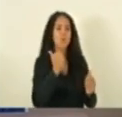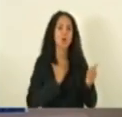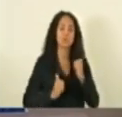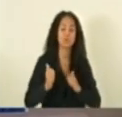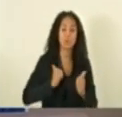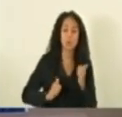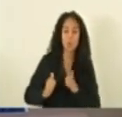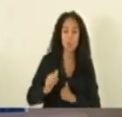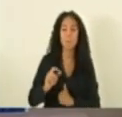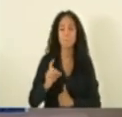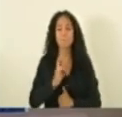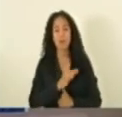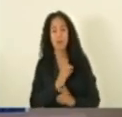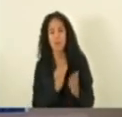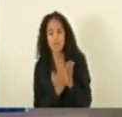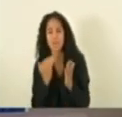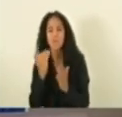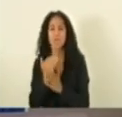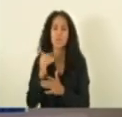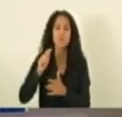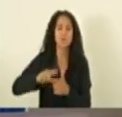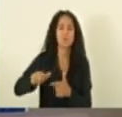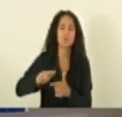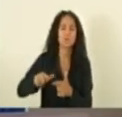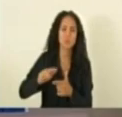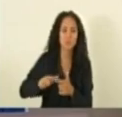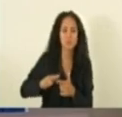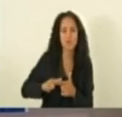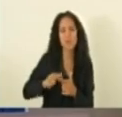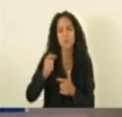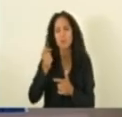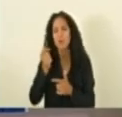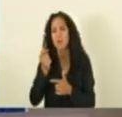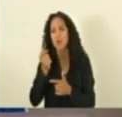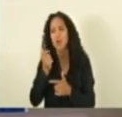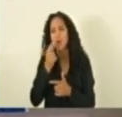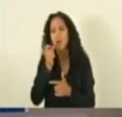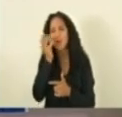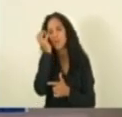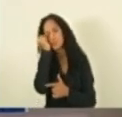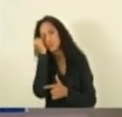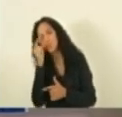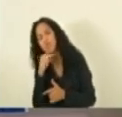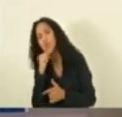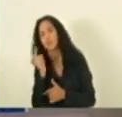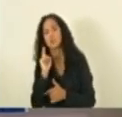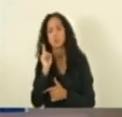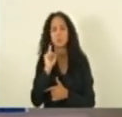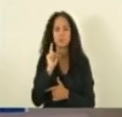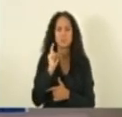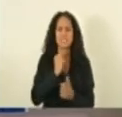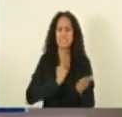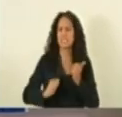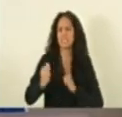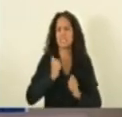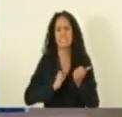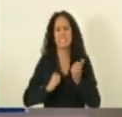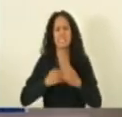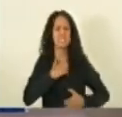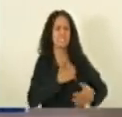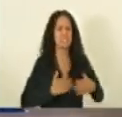tenha síndrome de pânico, que não esteja com problema para dormir, que não esteja estressado, que não esteja